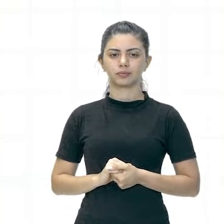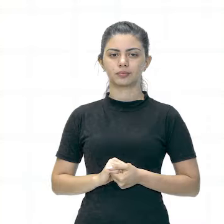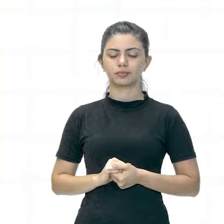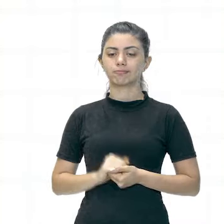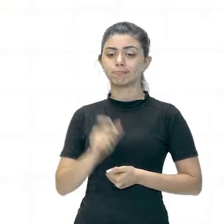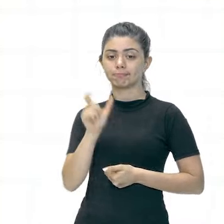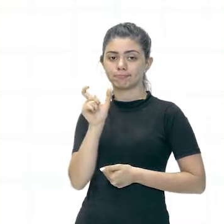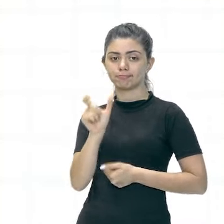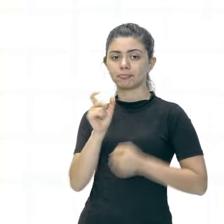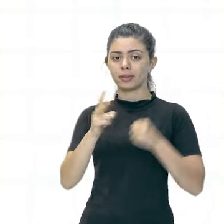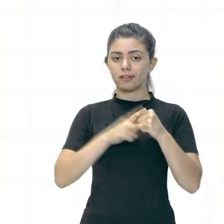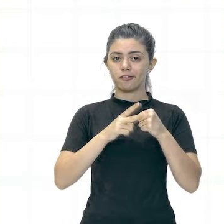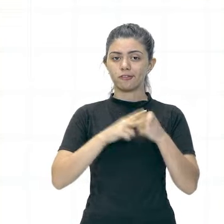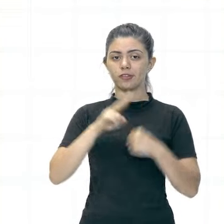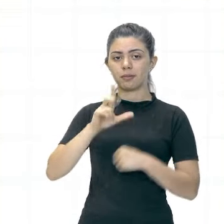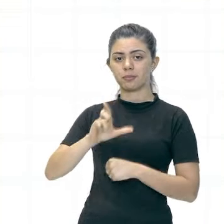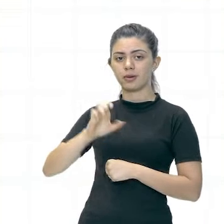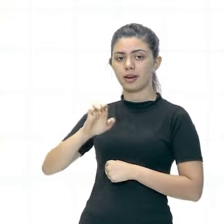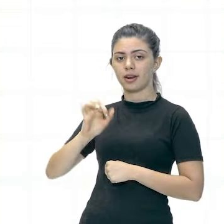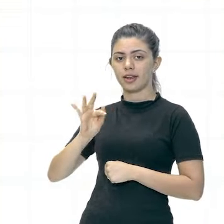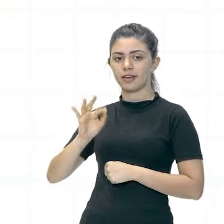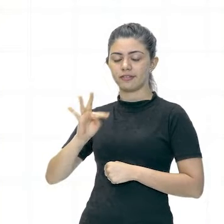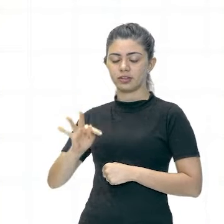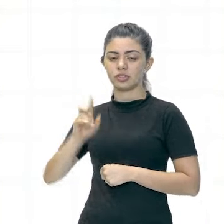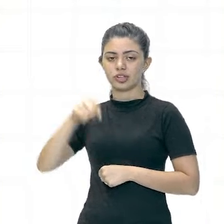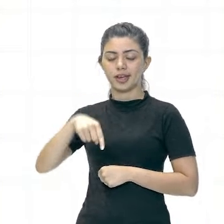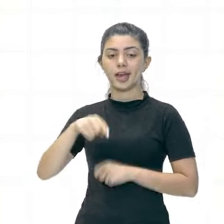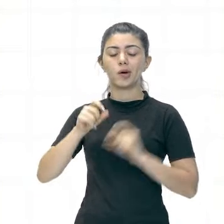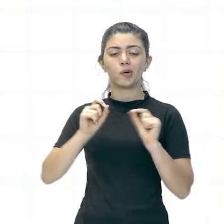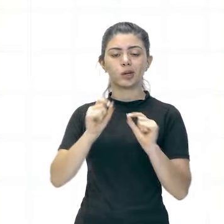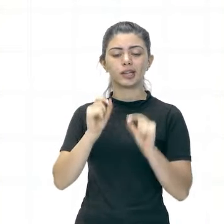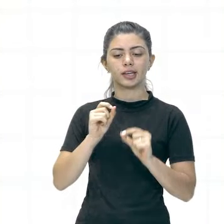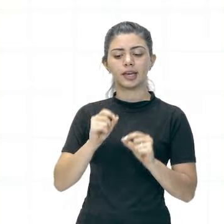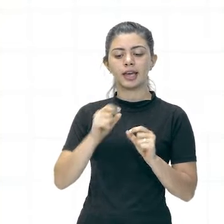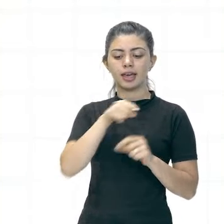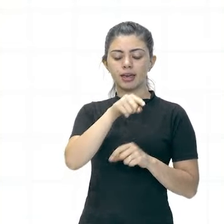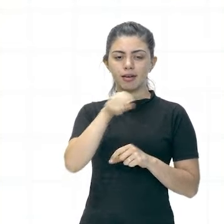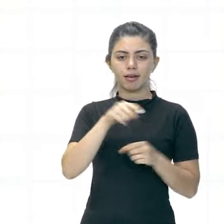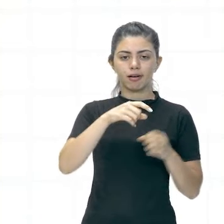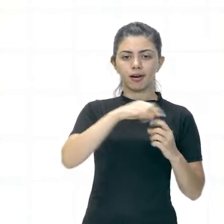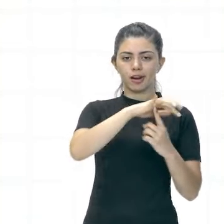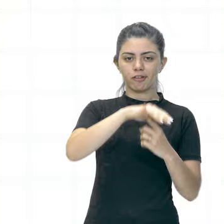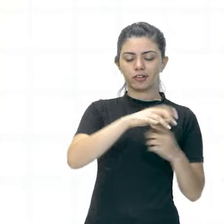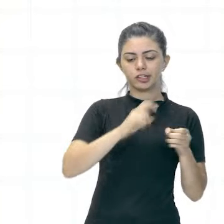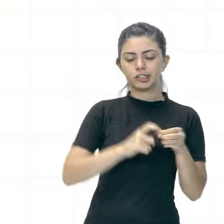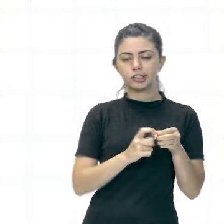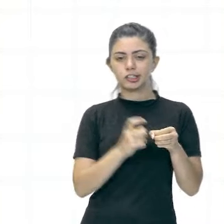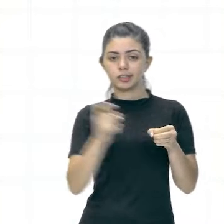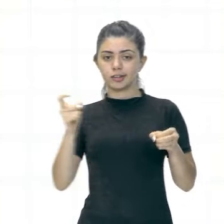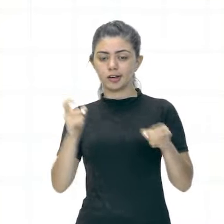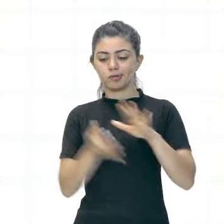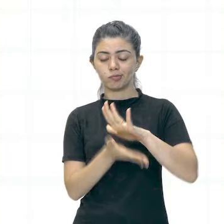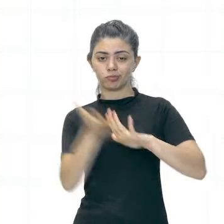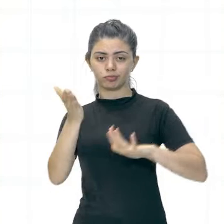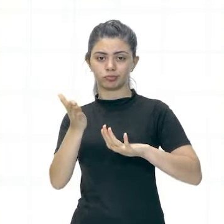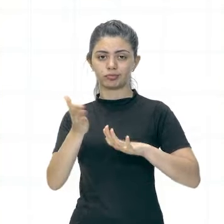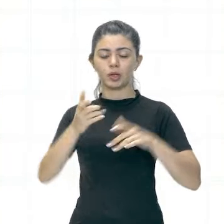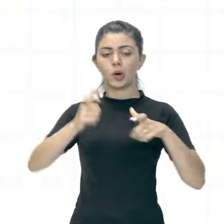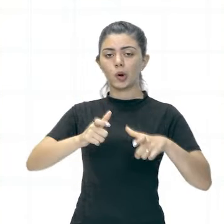O verbo left é o passado do verbo sair. Então, eles saíram da onde? Lá da fair.